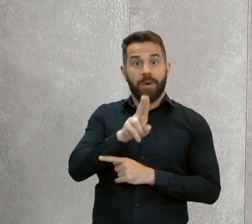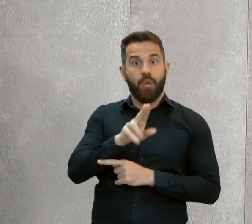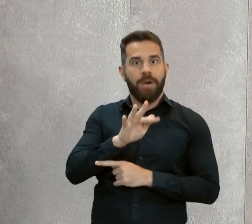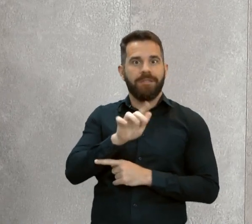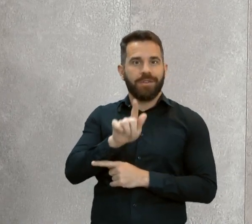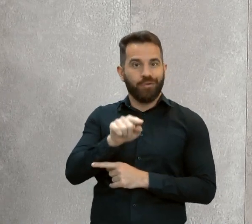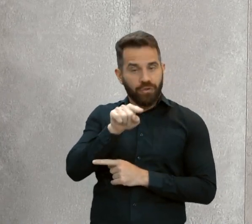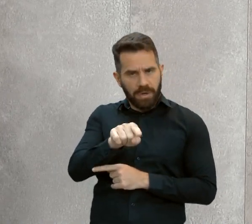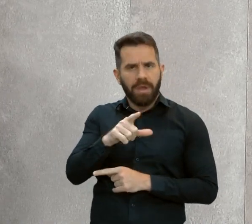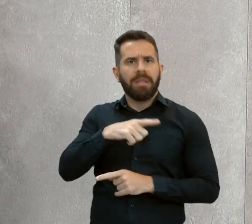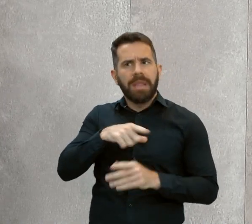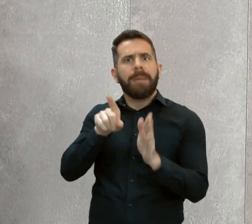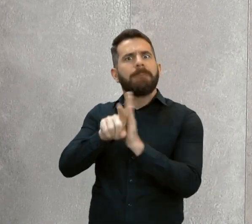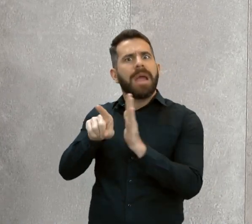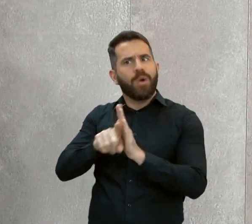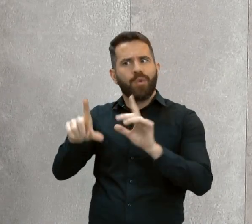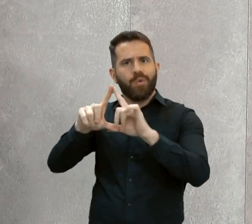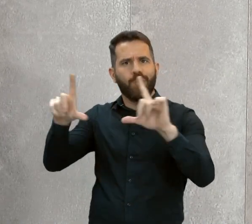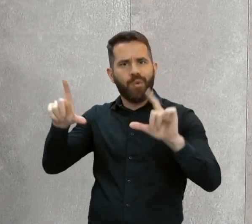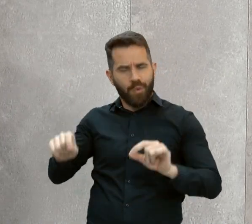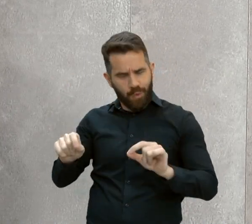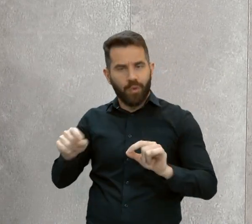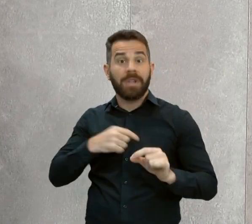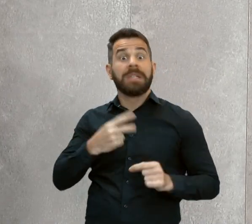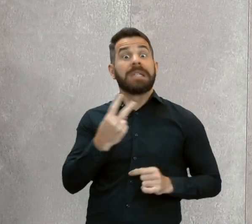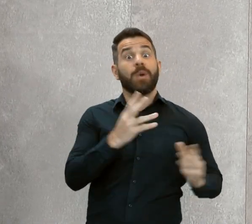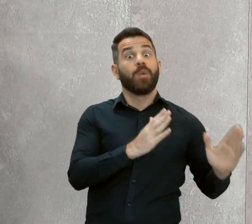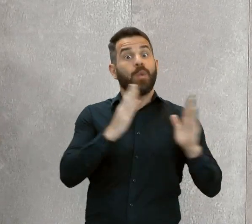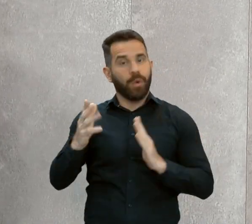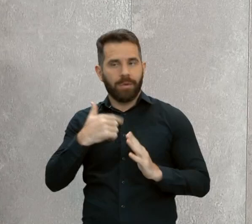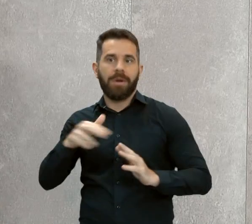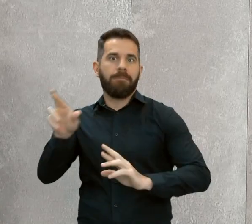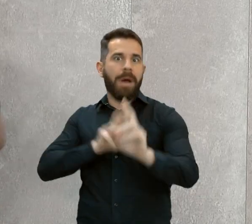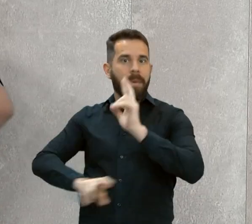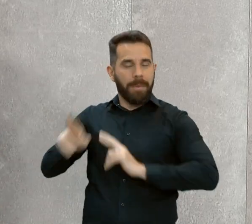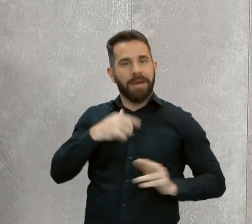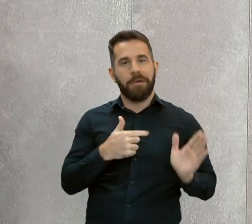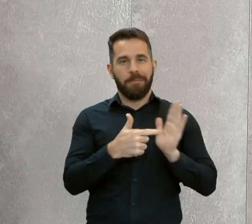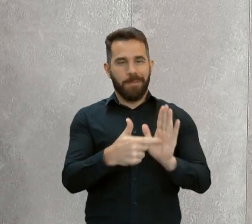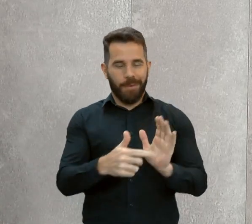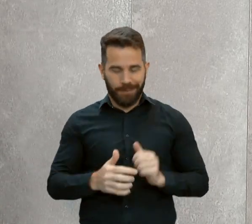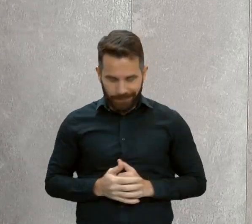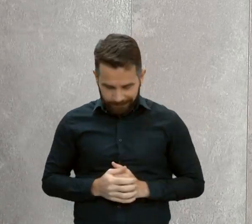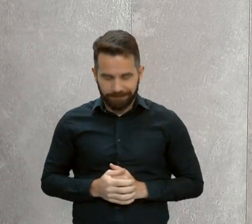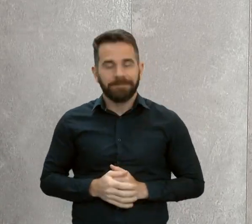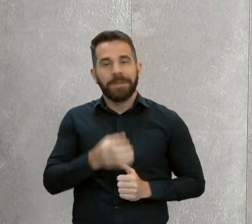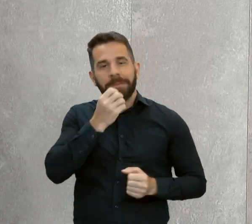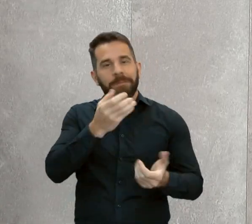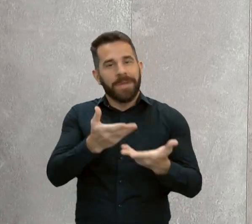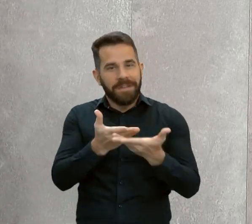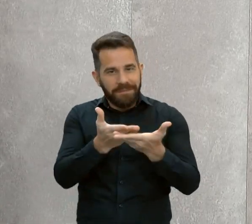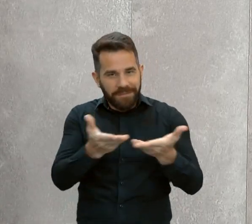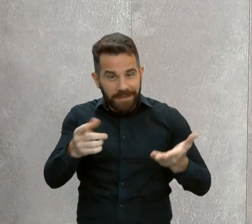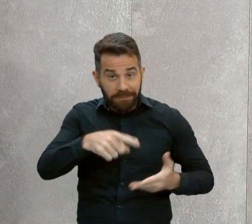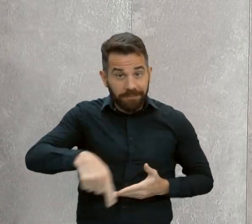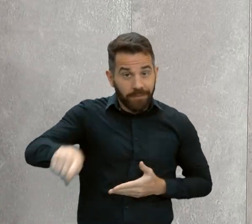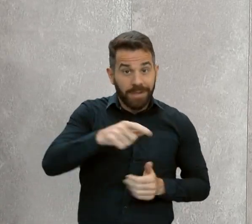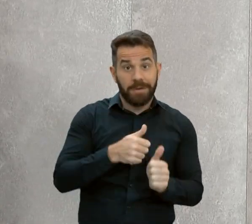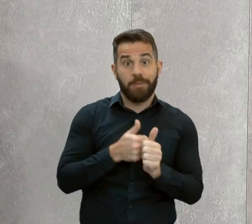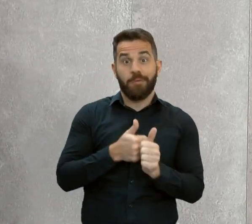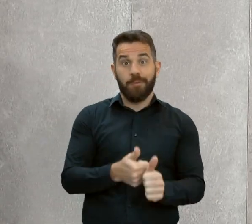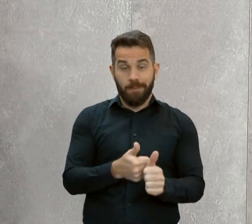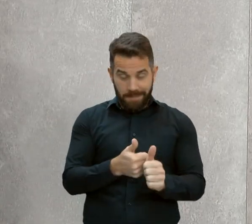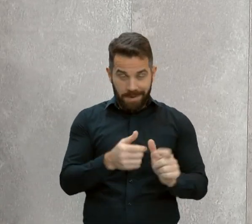de hoje. No segundo bloco, eu trago o resultado para você. Então é isso, sejam muito bem-vindos. Vocês que acompanham aqui a